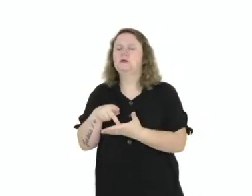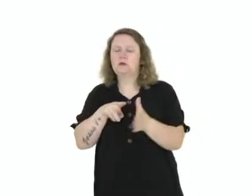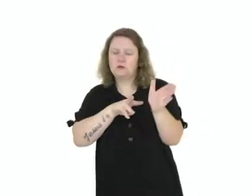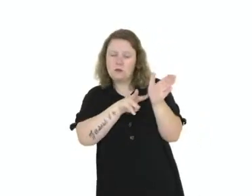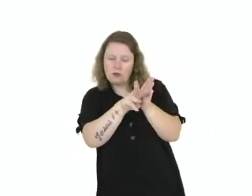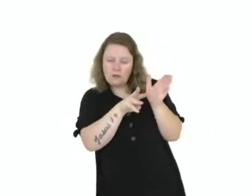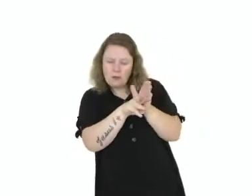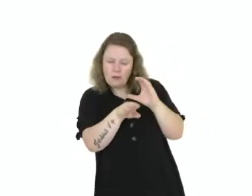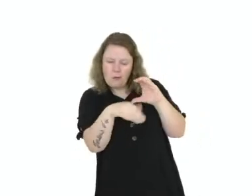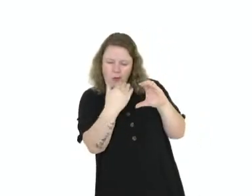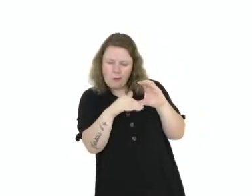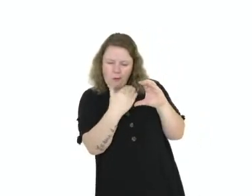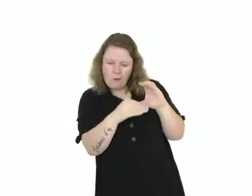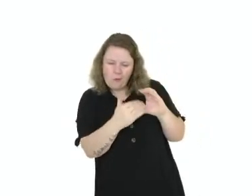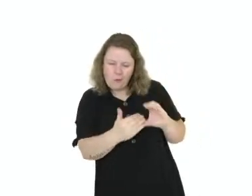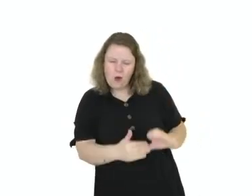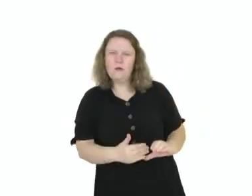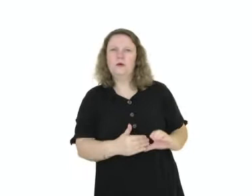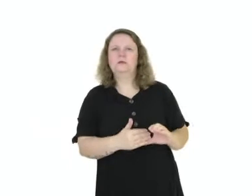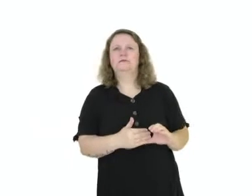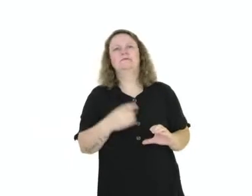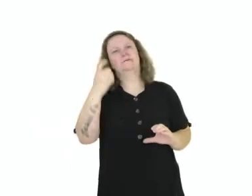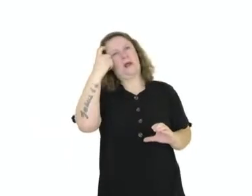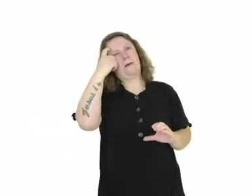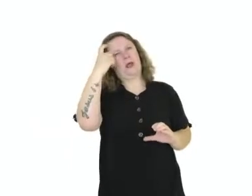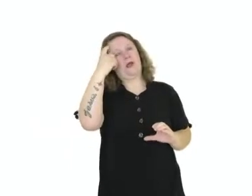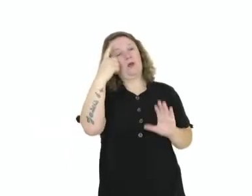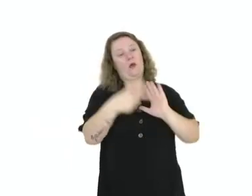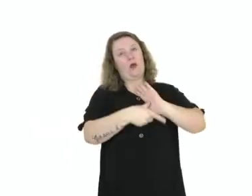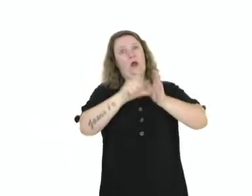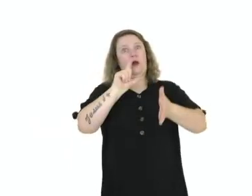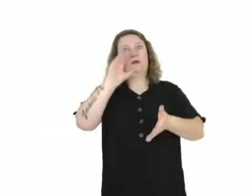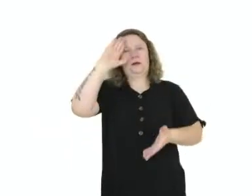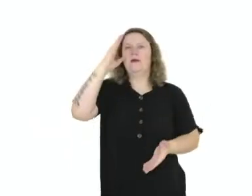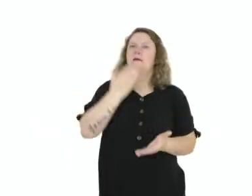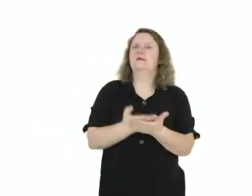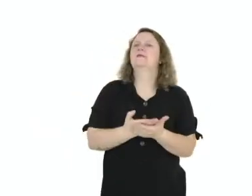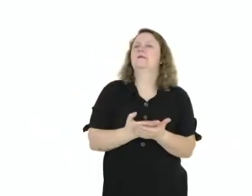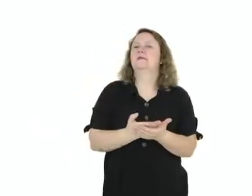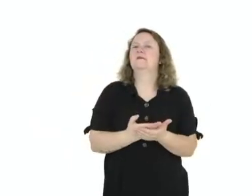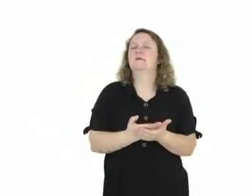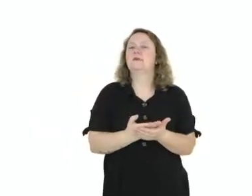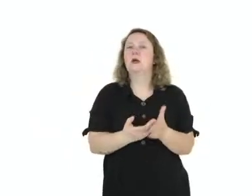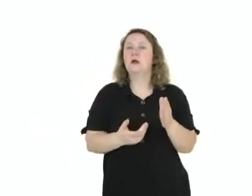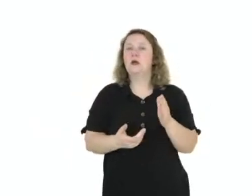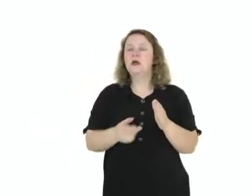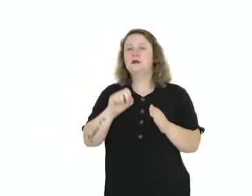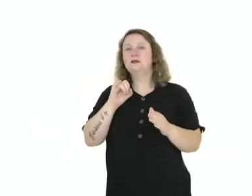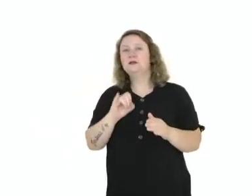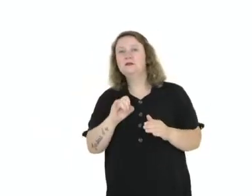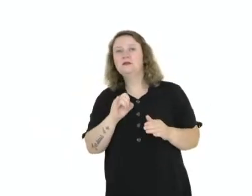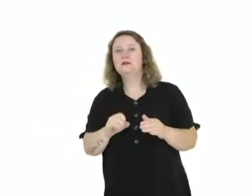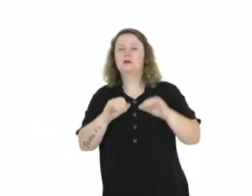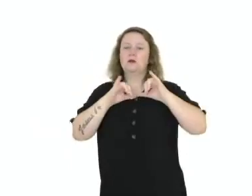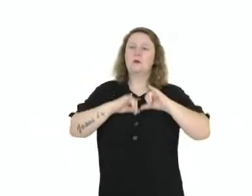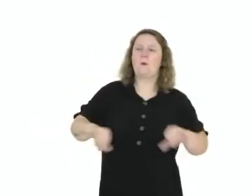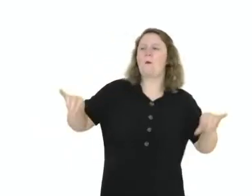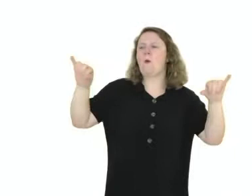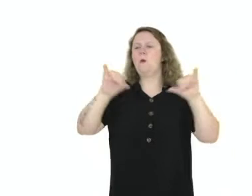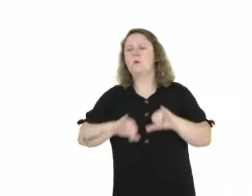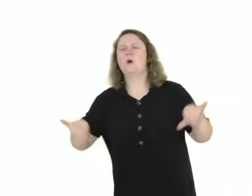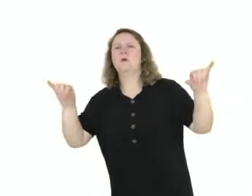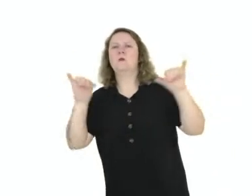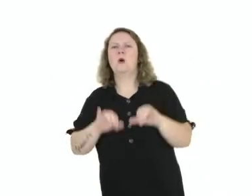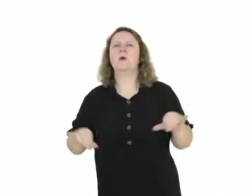e pensam 2 vezes antes de acreditar. Antes, se uma matéria era compartilhada muitas vezes,